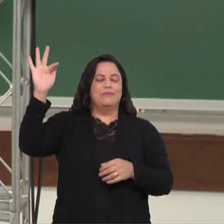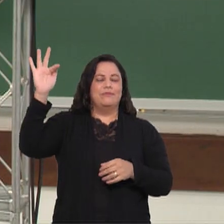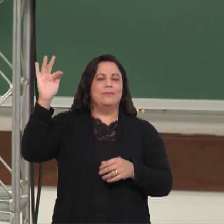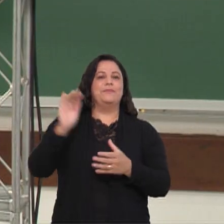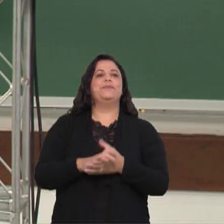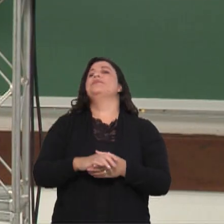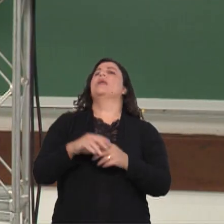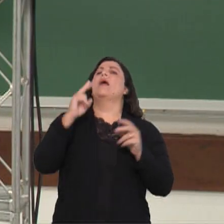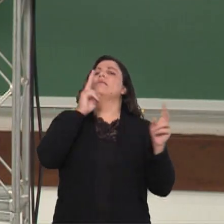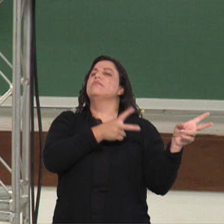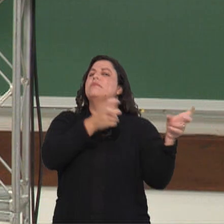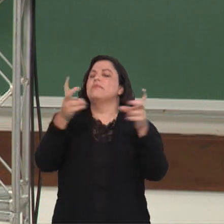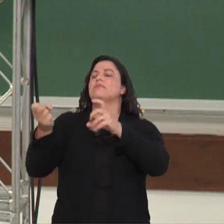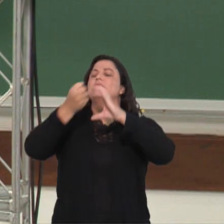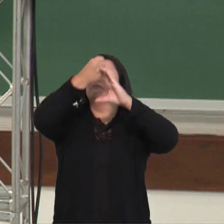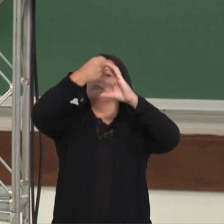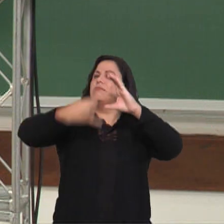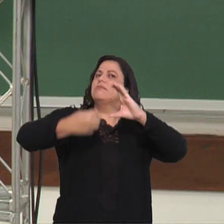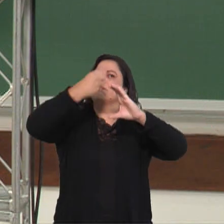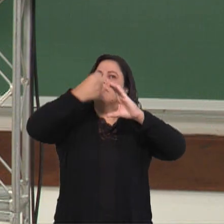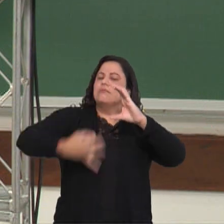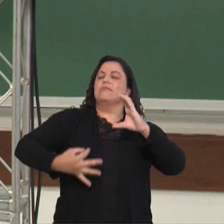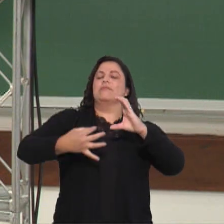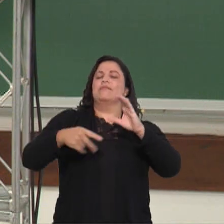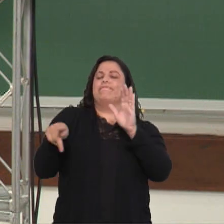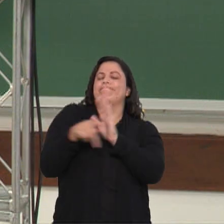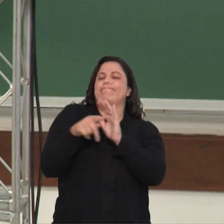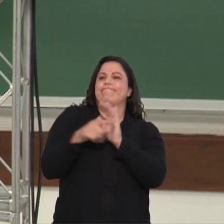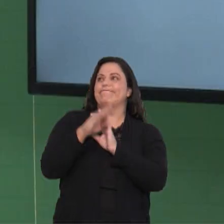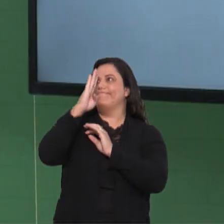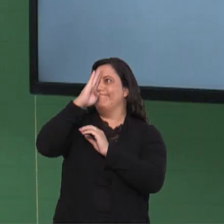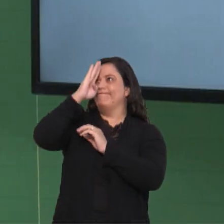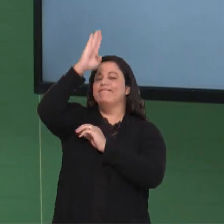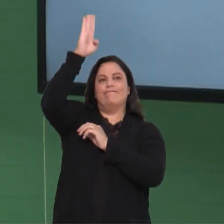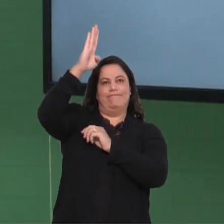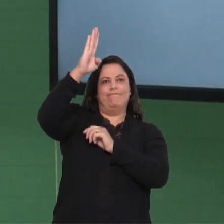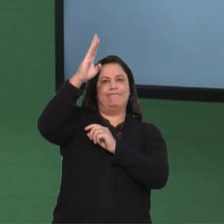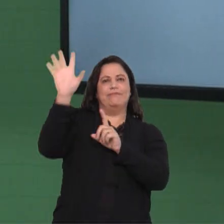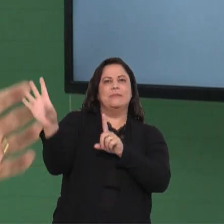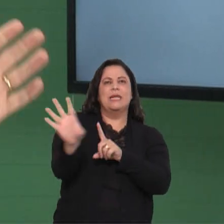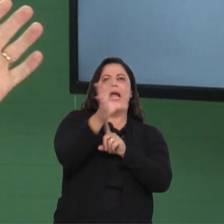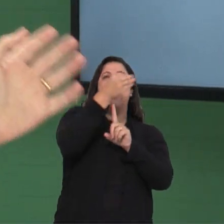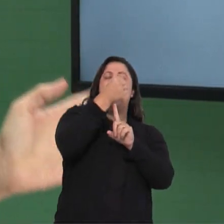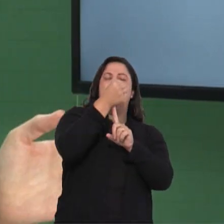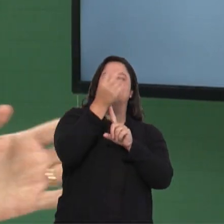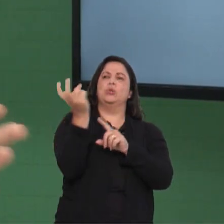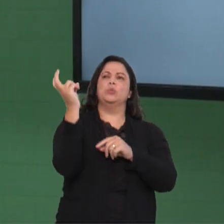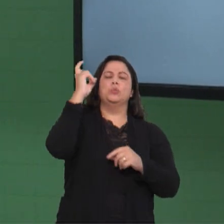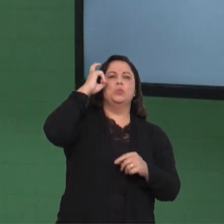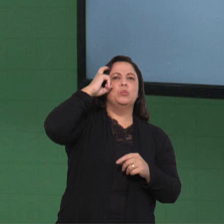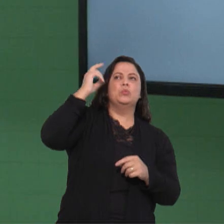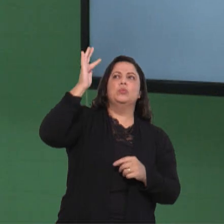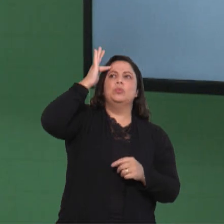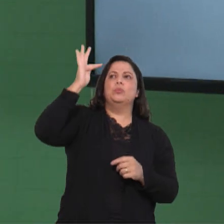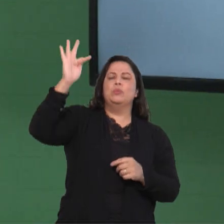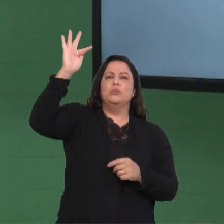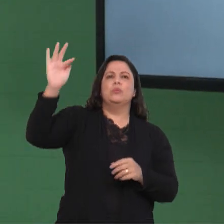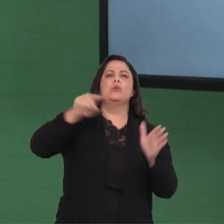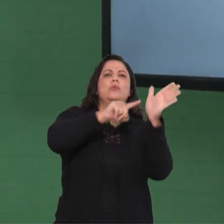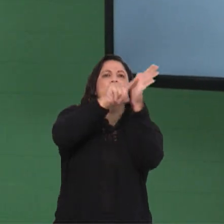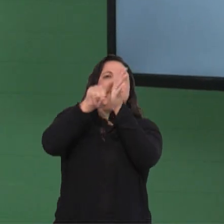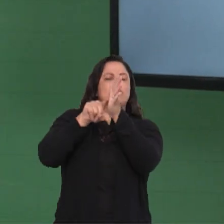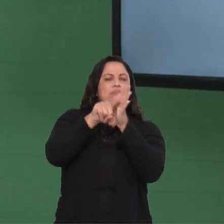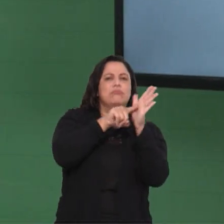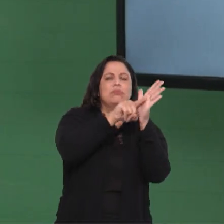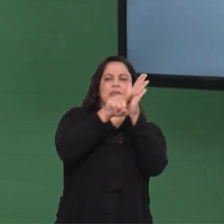principais características do helenismo na arte, na cultura, na filosofia e na ciência, e nós vimos ali as